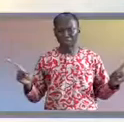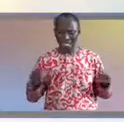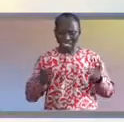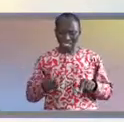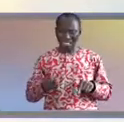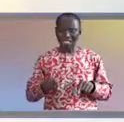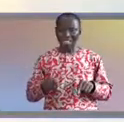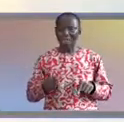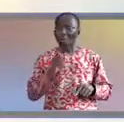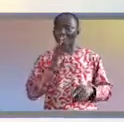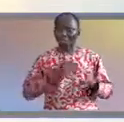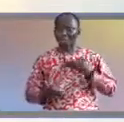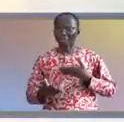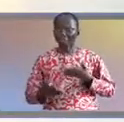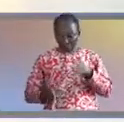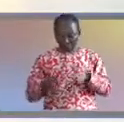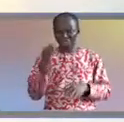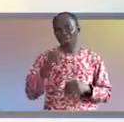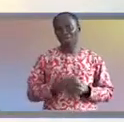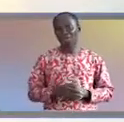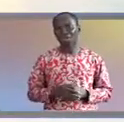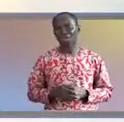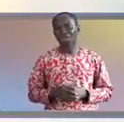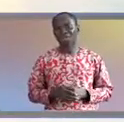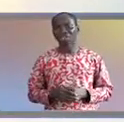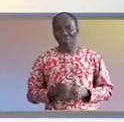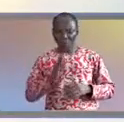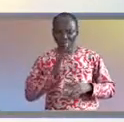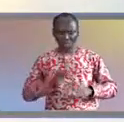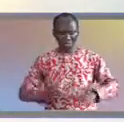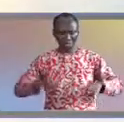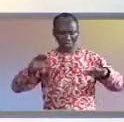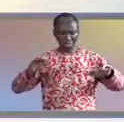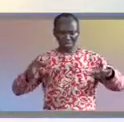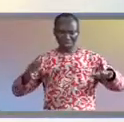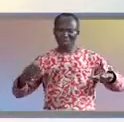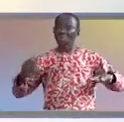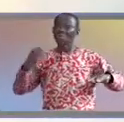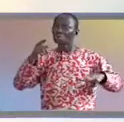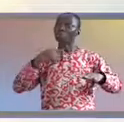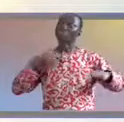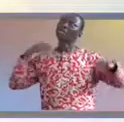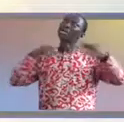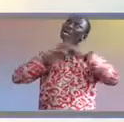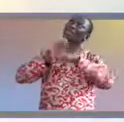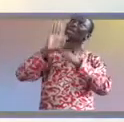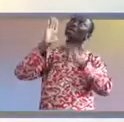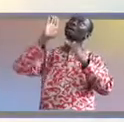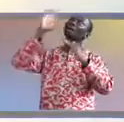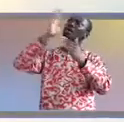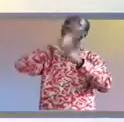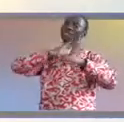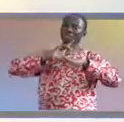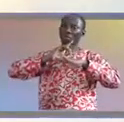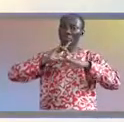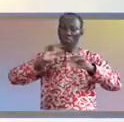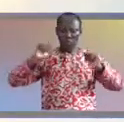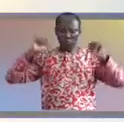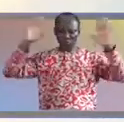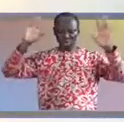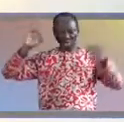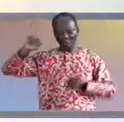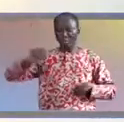ase na honhom mu de a onyankopon ode ye ekwohene na henie num no eye mra obema honkwan ma wabo asu